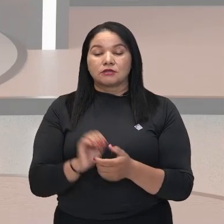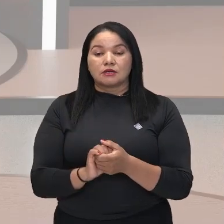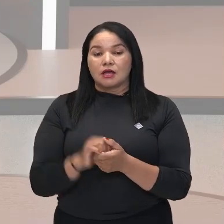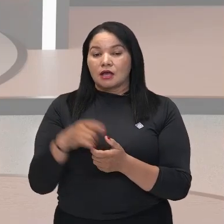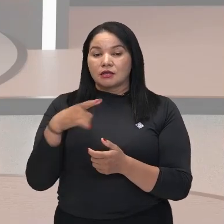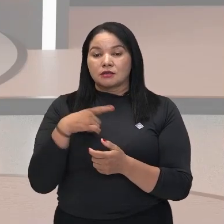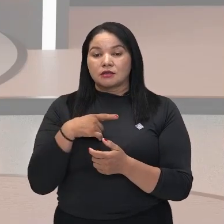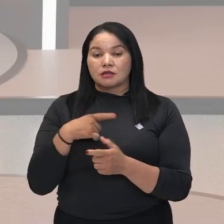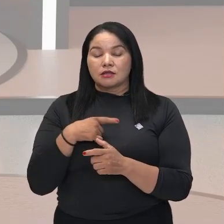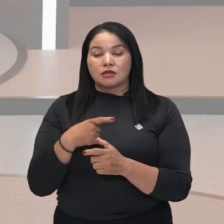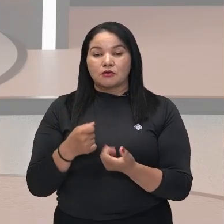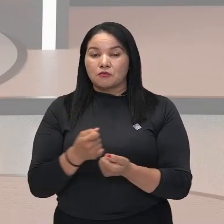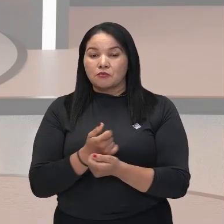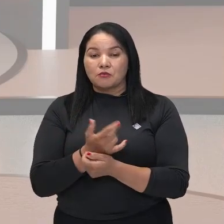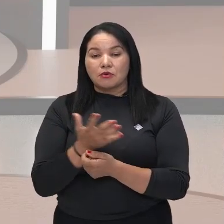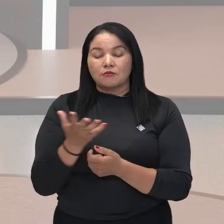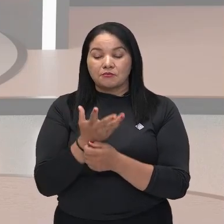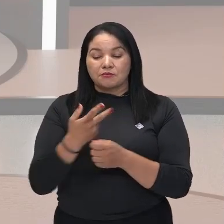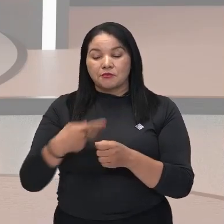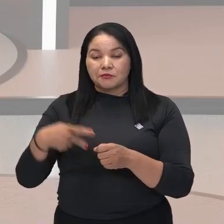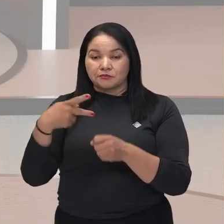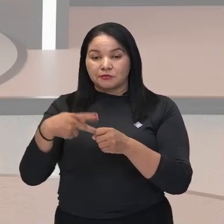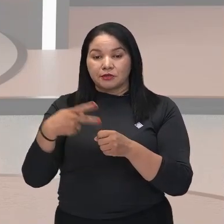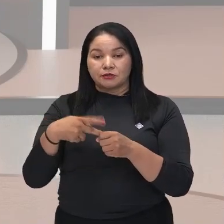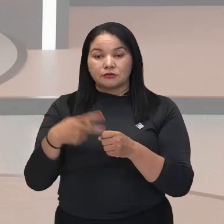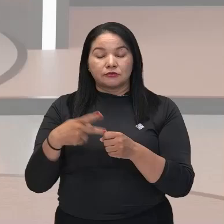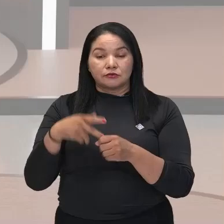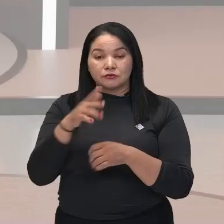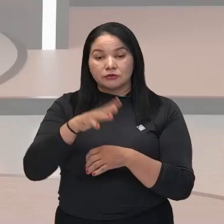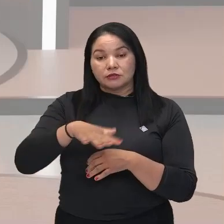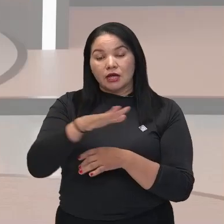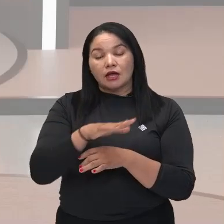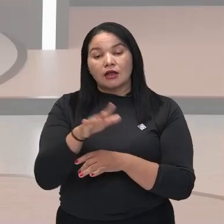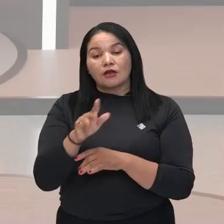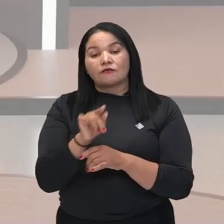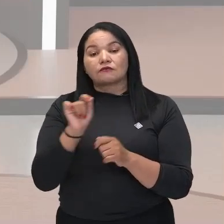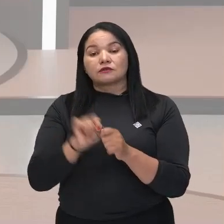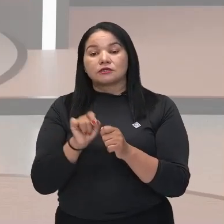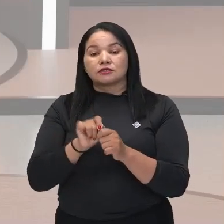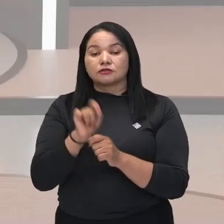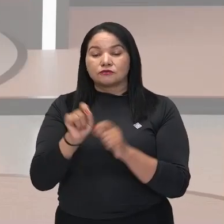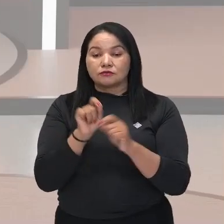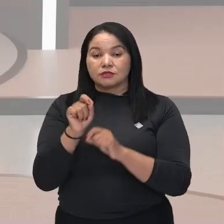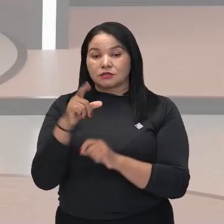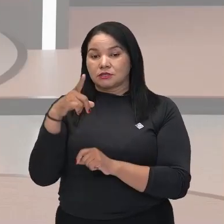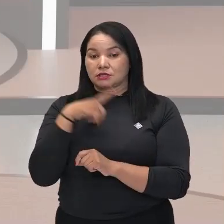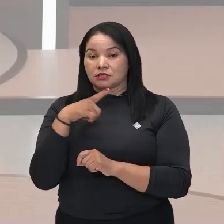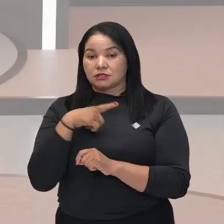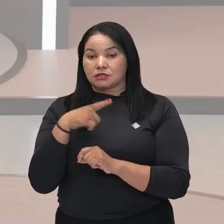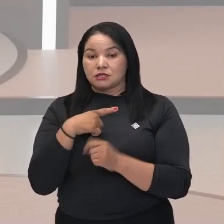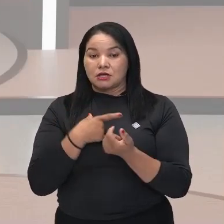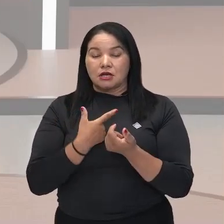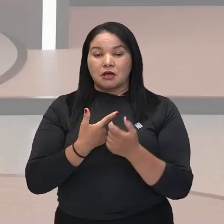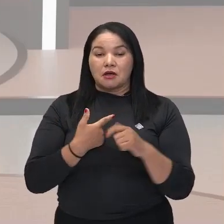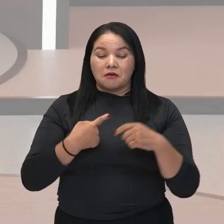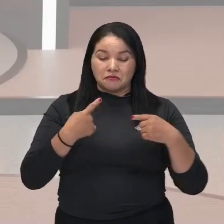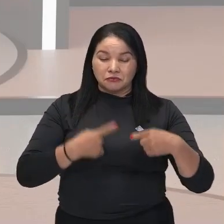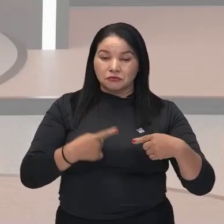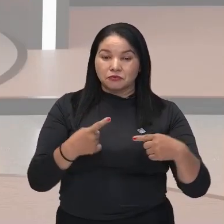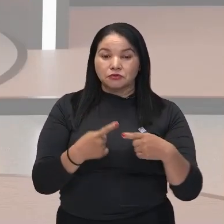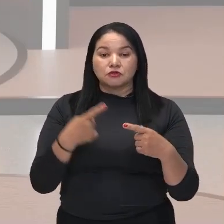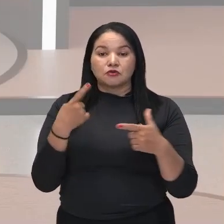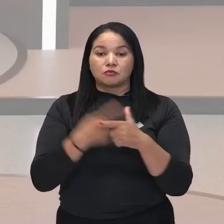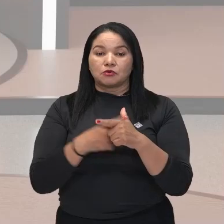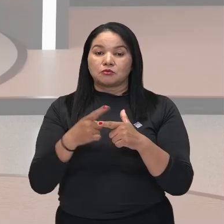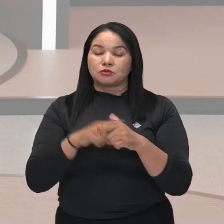grande quantidade de petróleo nessa região, vai fazer com que exista tensões e conflitos, tá?